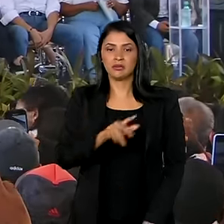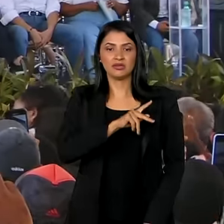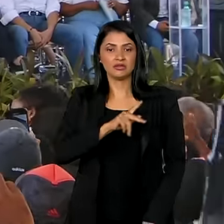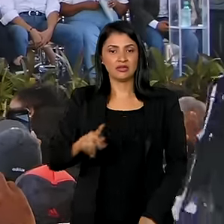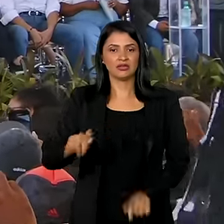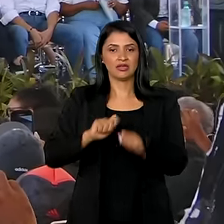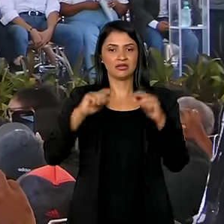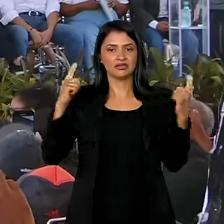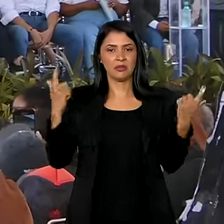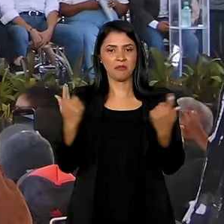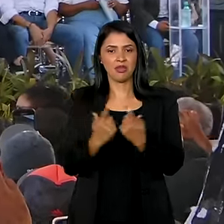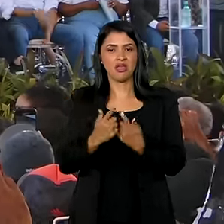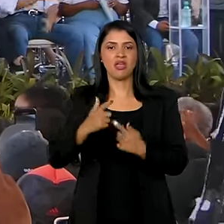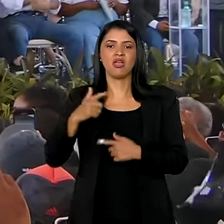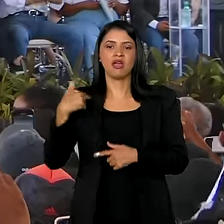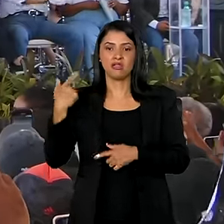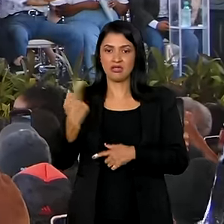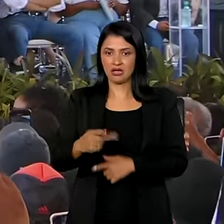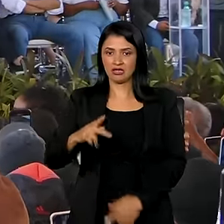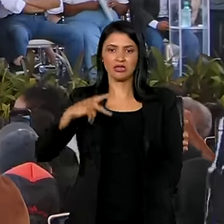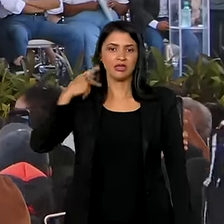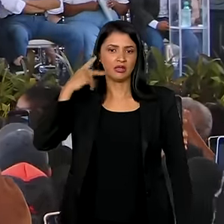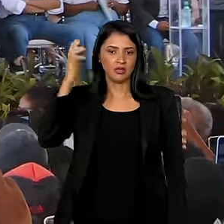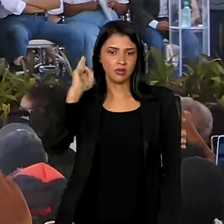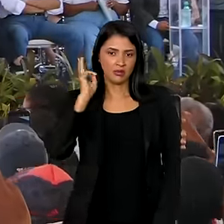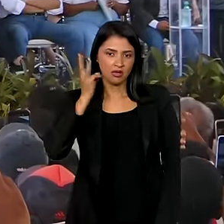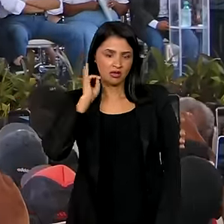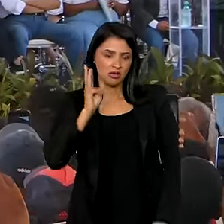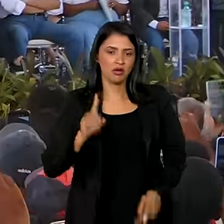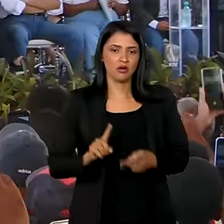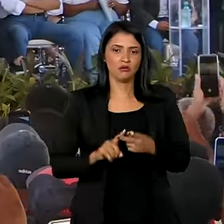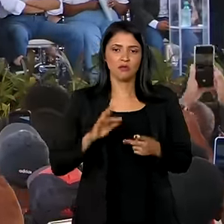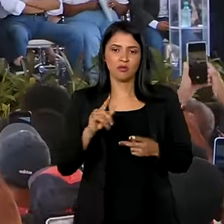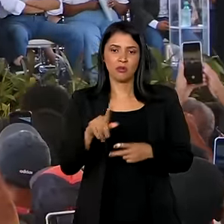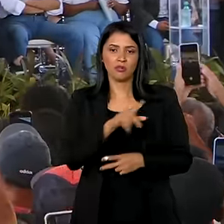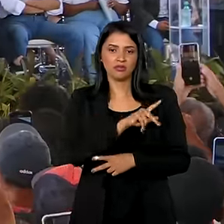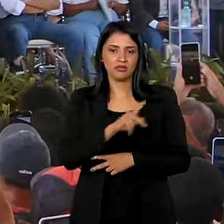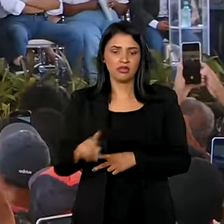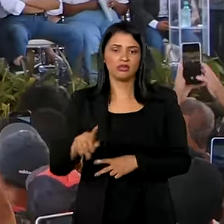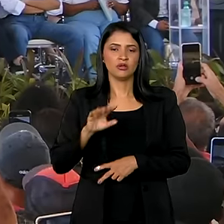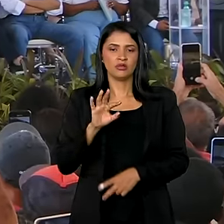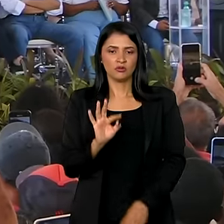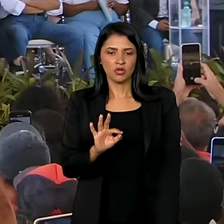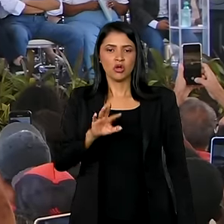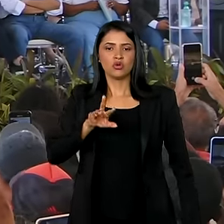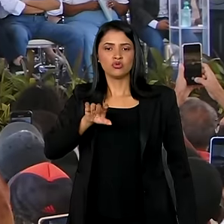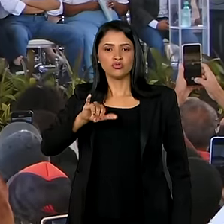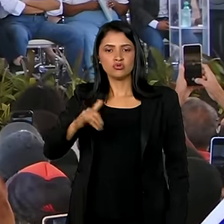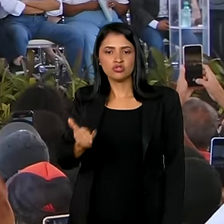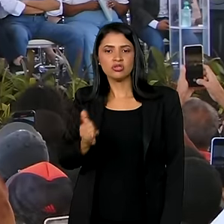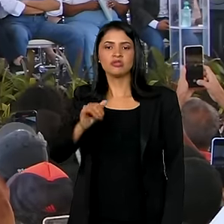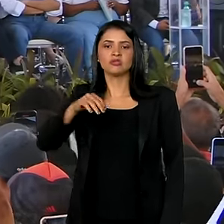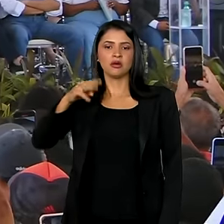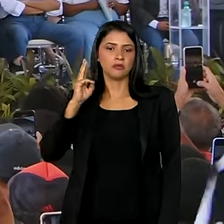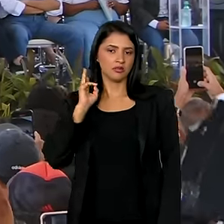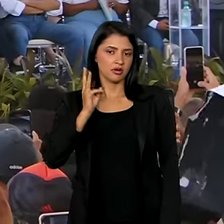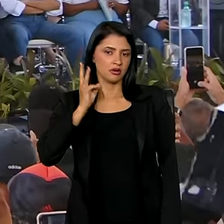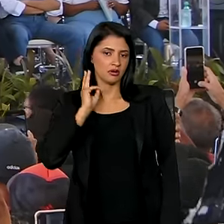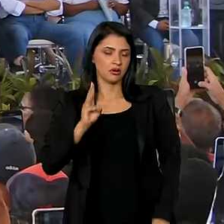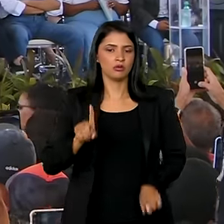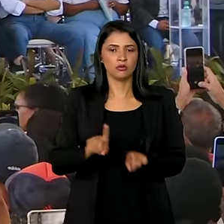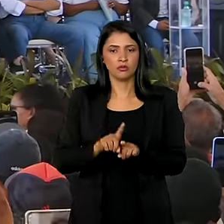Estado do Maranhão, ao desembargador Froy Sobrinho, presidente do Tribunal de Justiça do Maranhão, aos